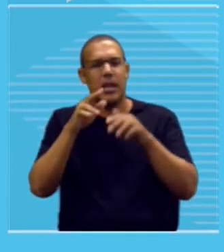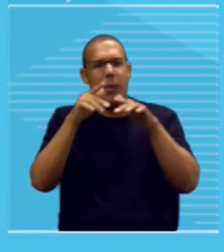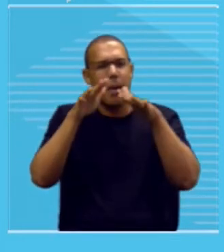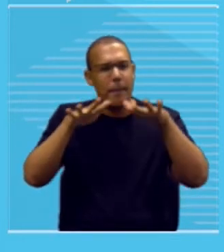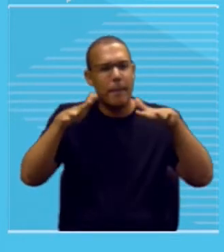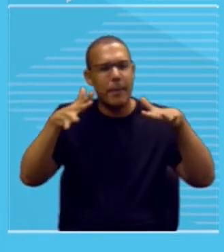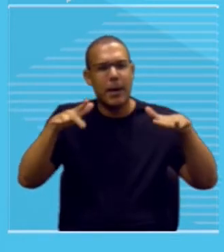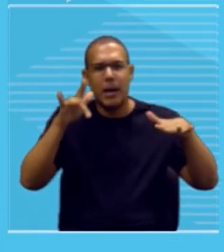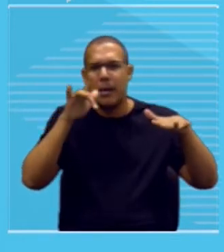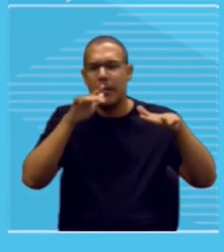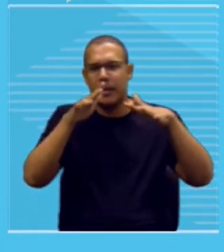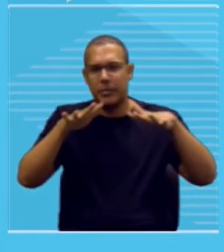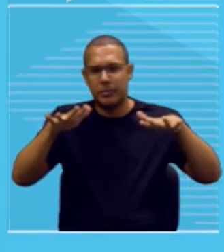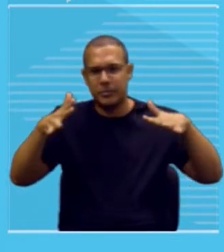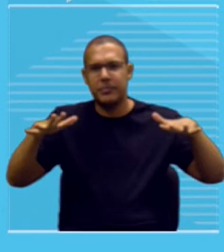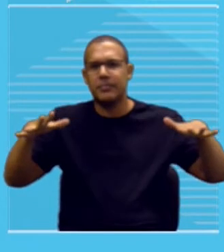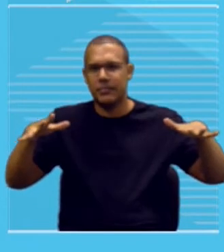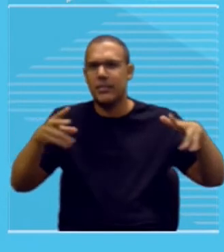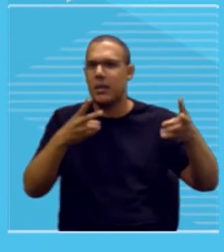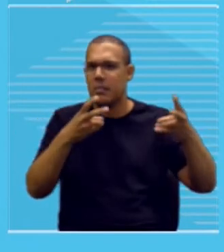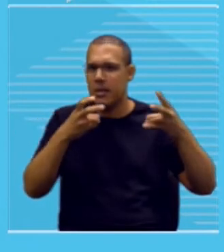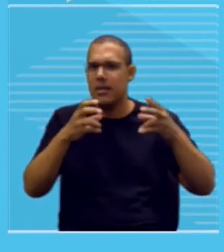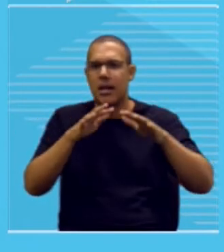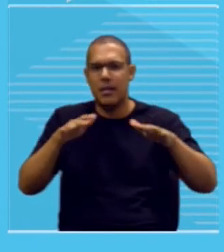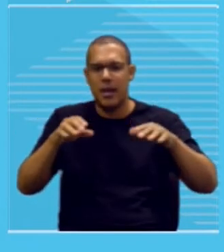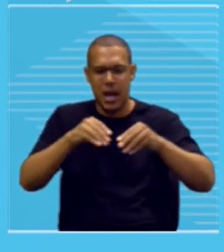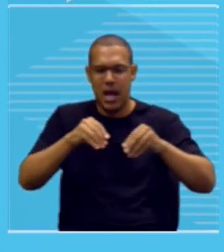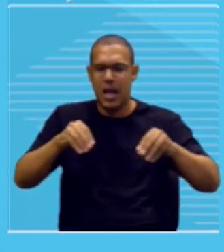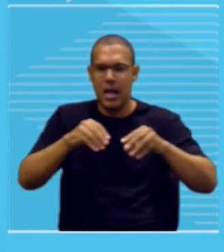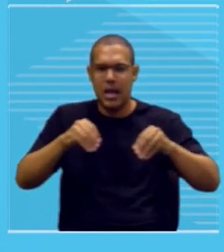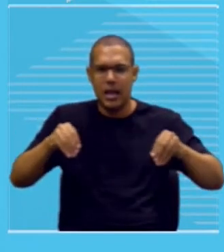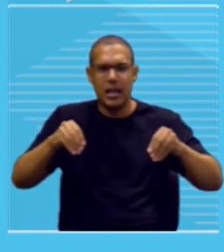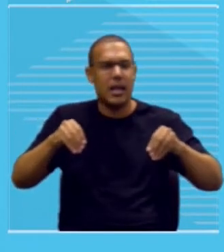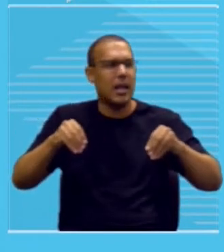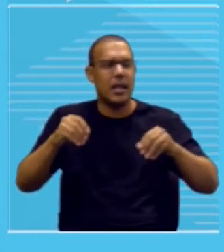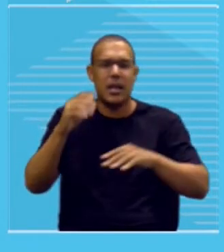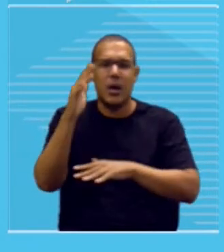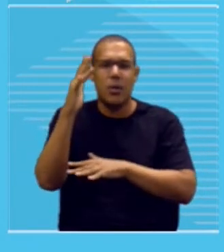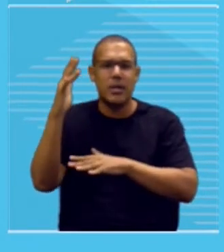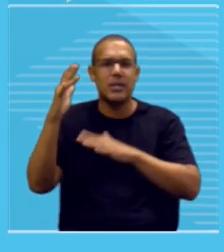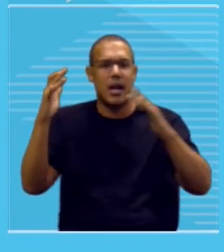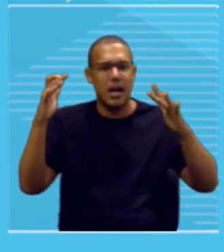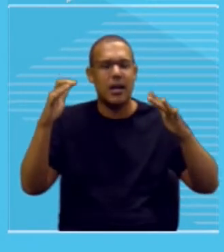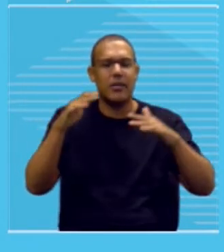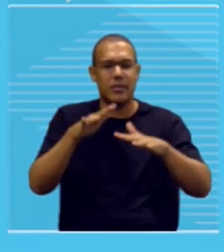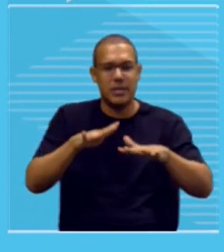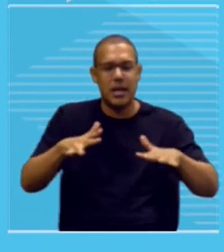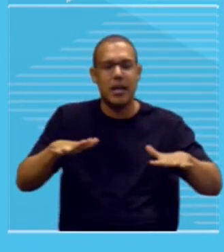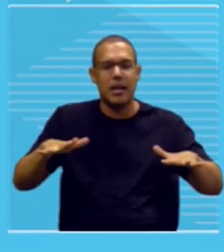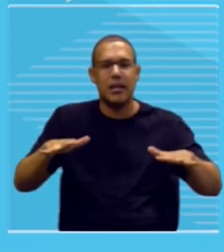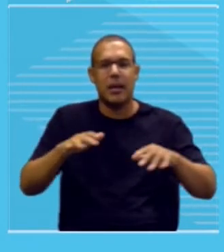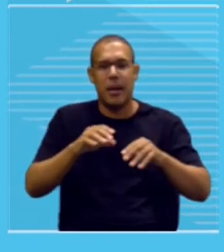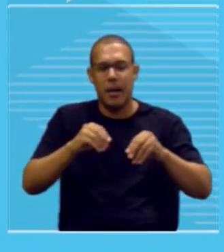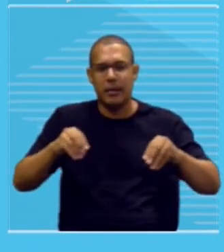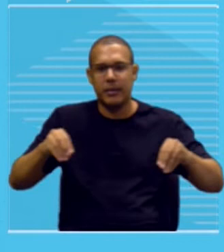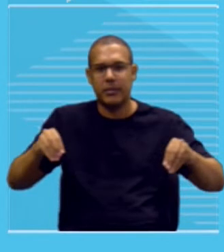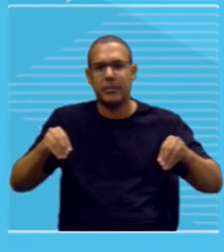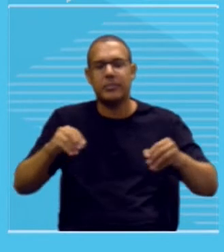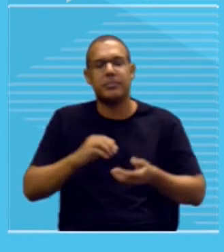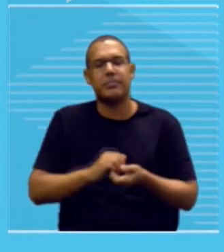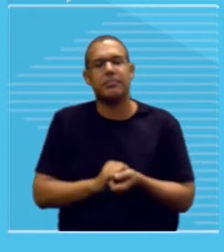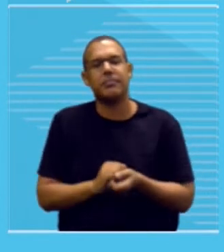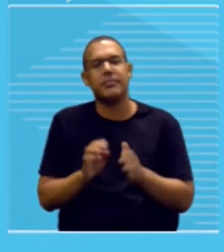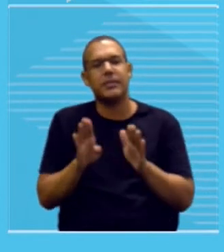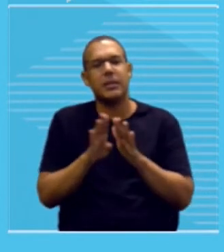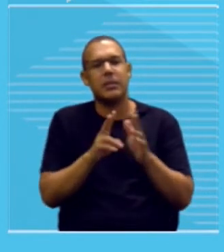aqui é a praia né gente você consegue ver que a areia e tudo mais é que uma parte arborizada beleza logo em seguida você